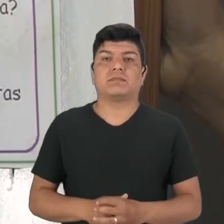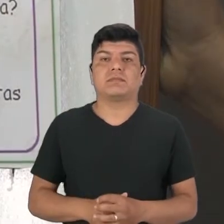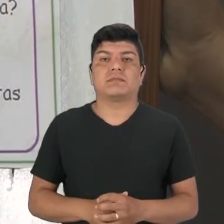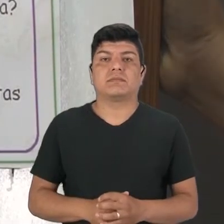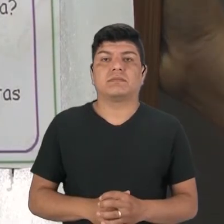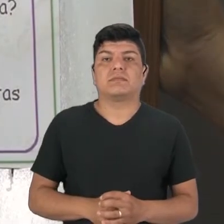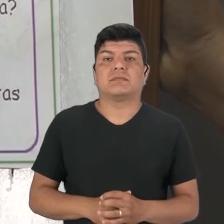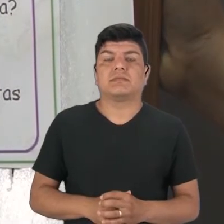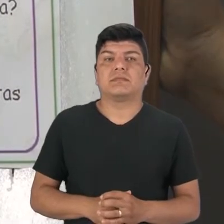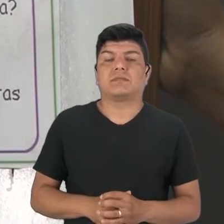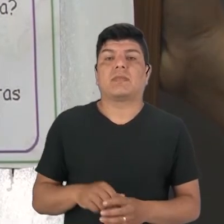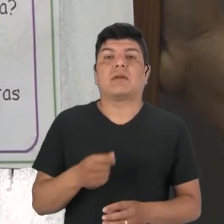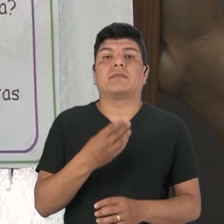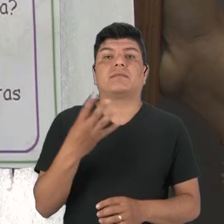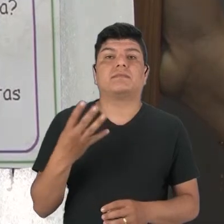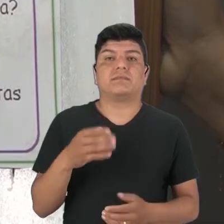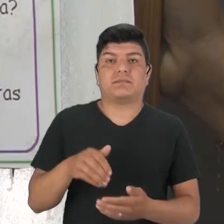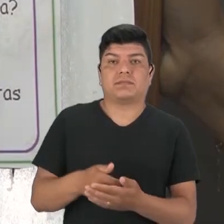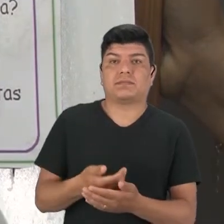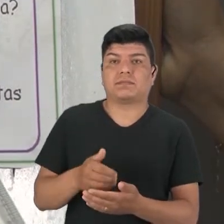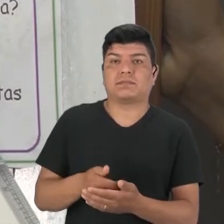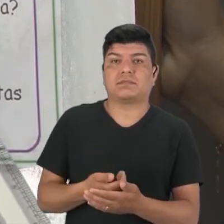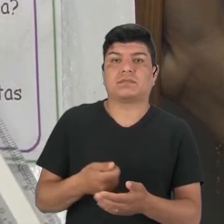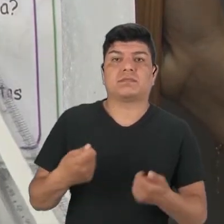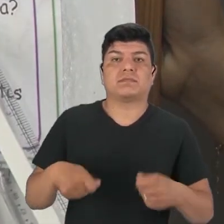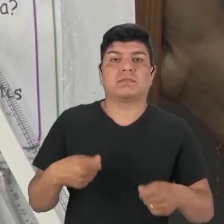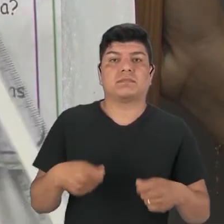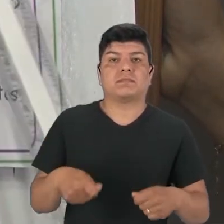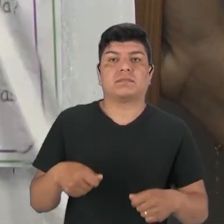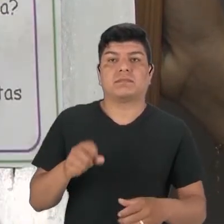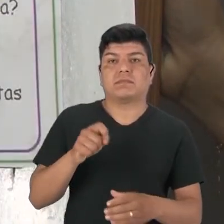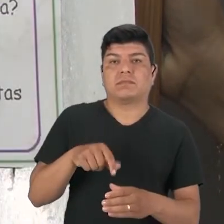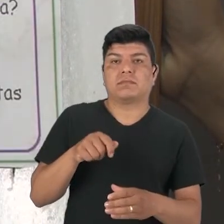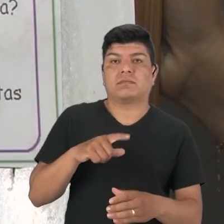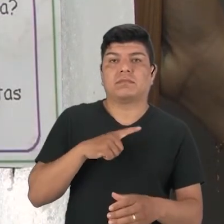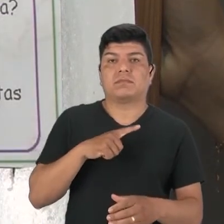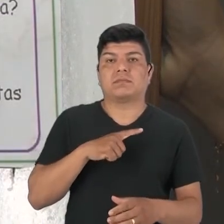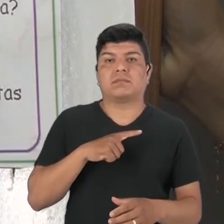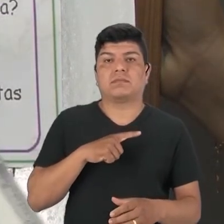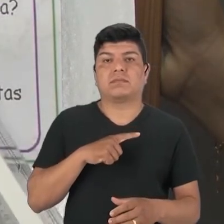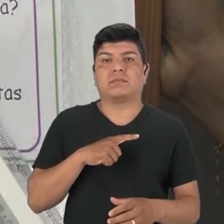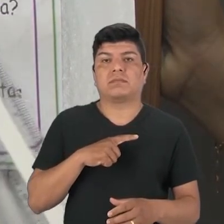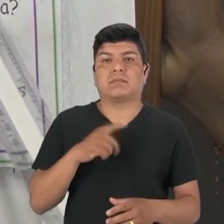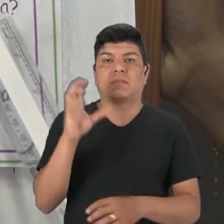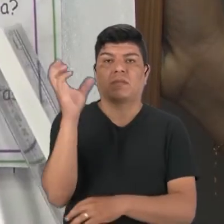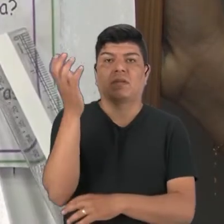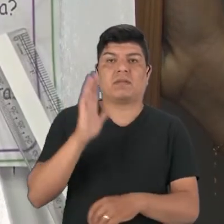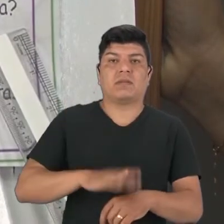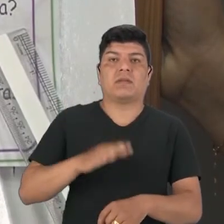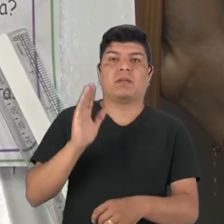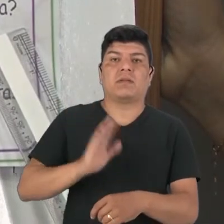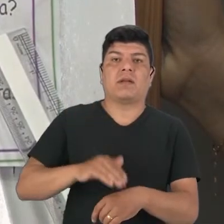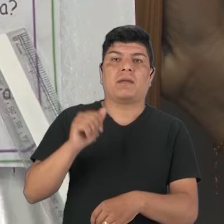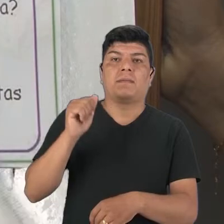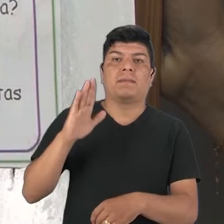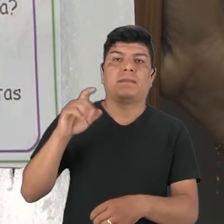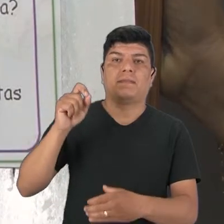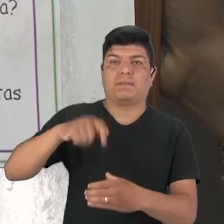Abacateiros aí. Quantos abacateiros deve se plantar ainda para que ela seja a árvore mais